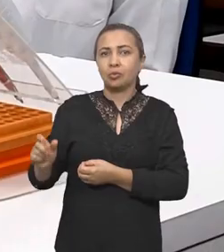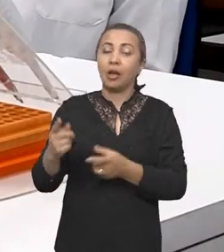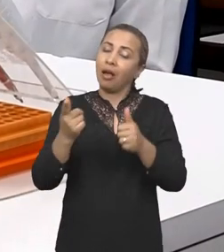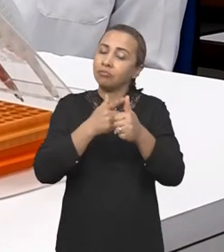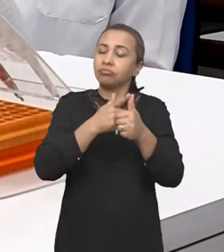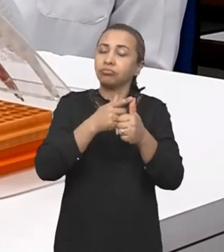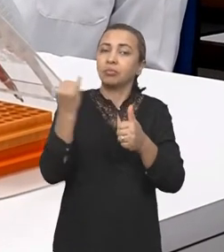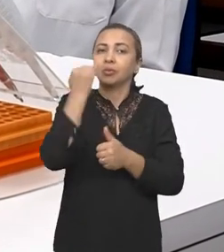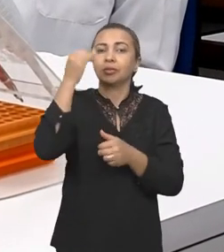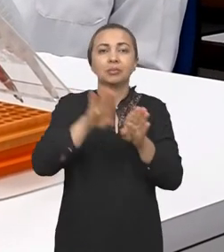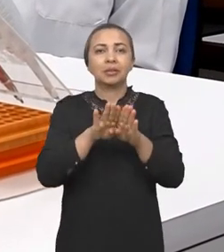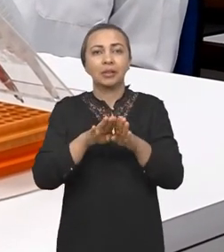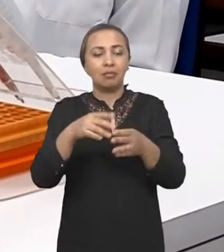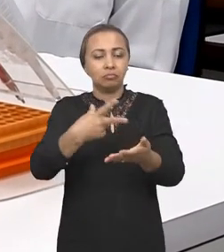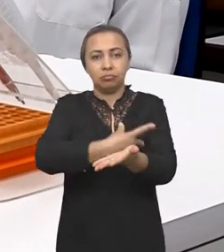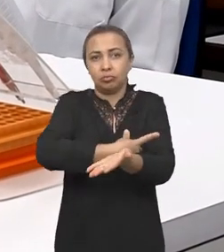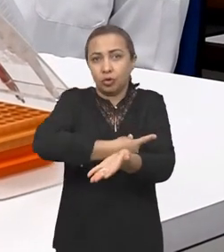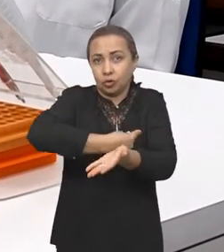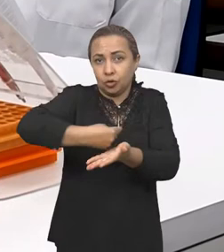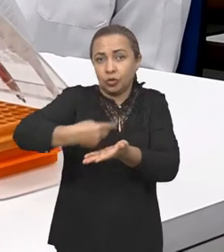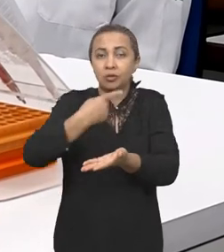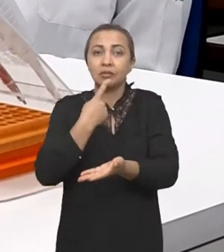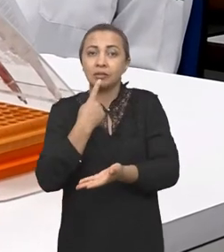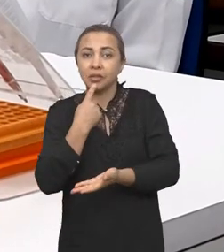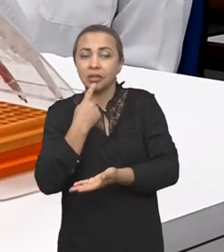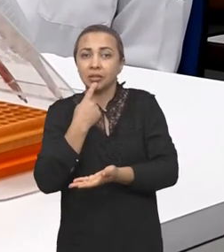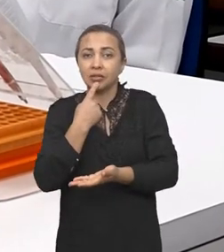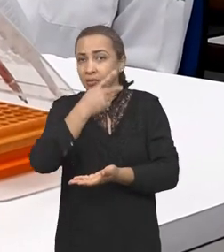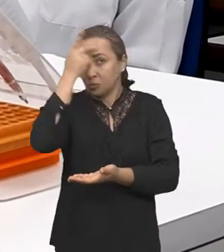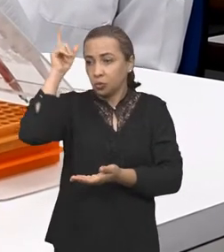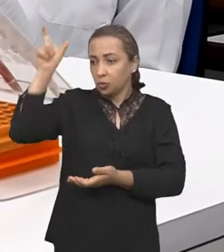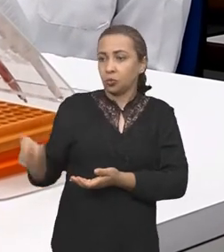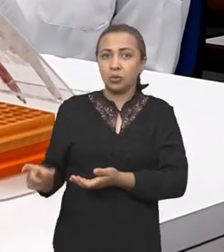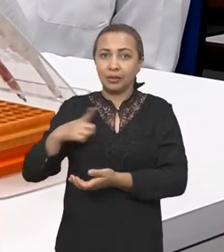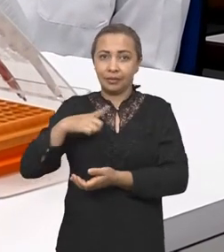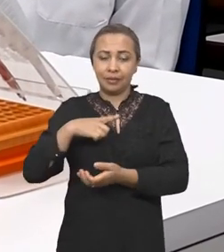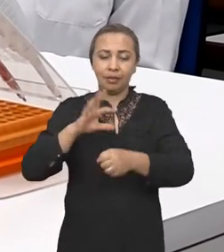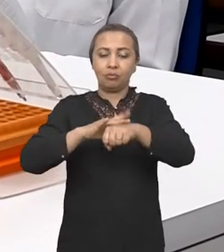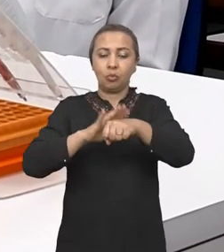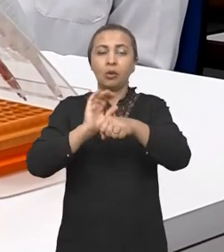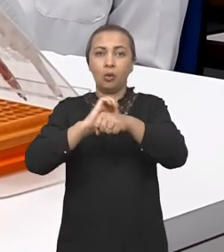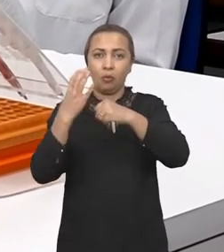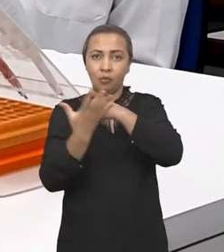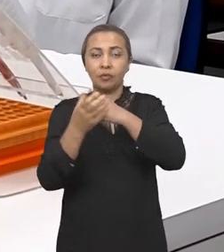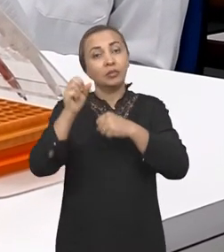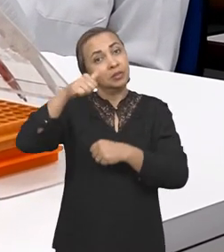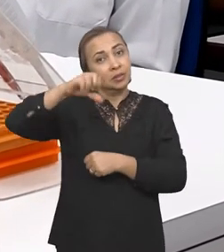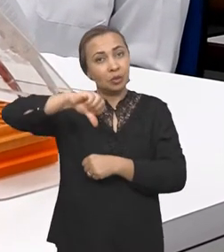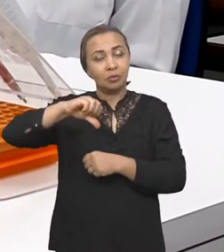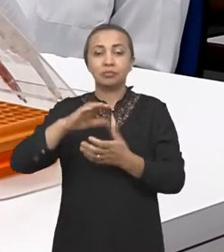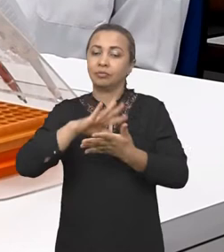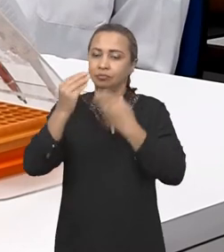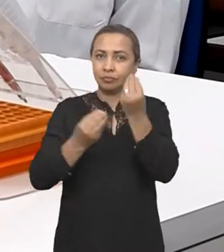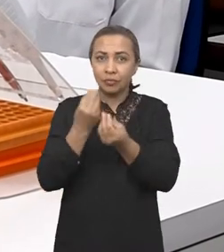fatores. Inicialmente, são feitas coletas de sangue desses pacientes com COVID-19 e aí, a partir desse